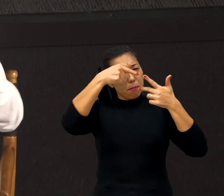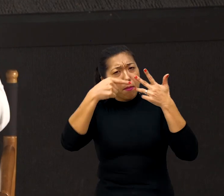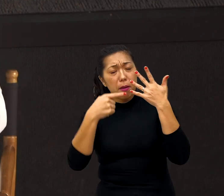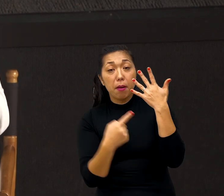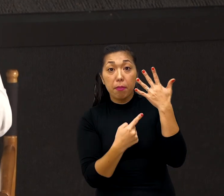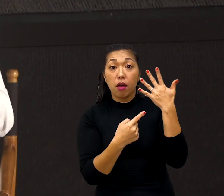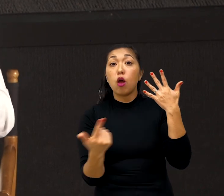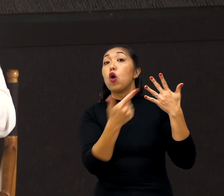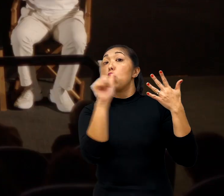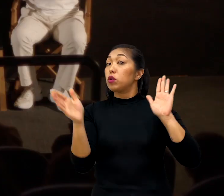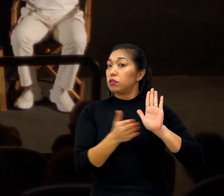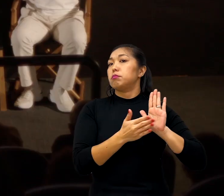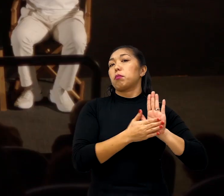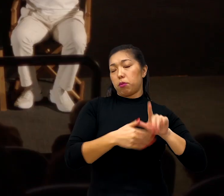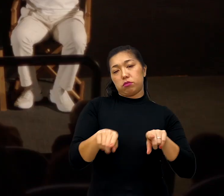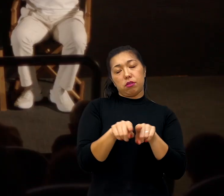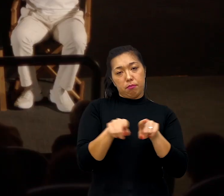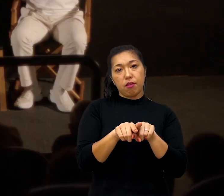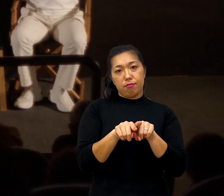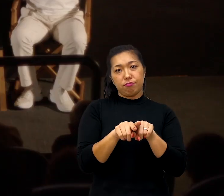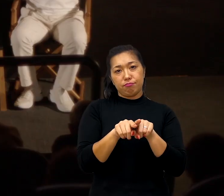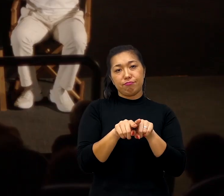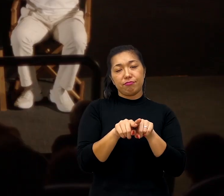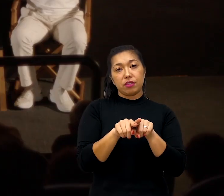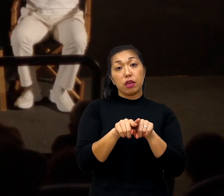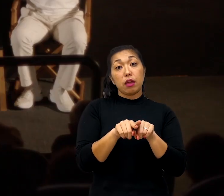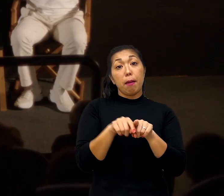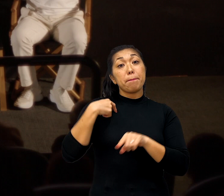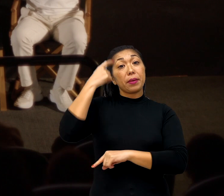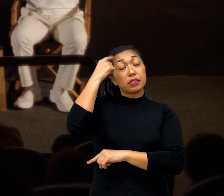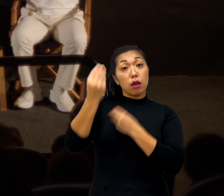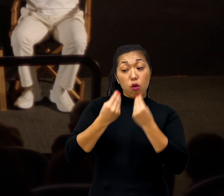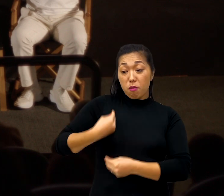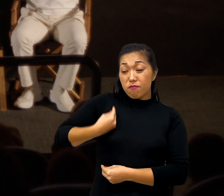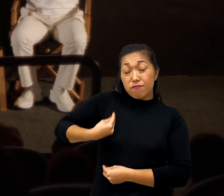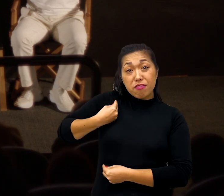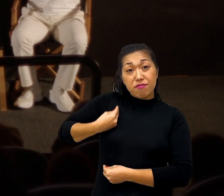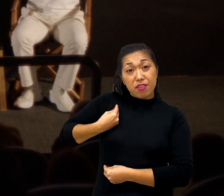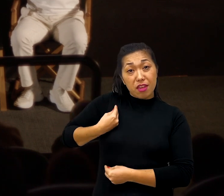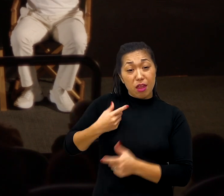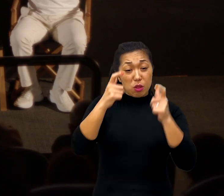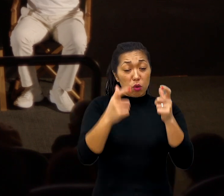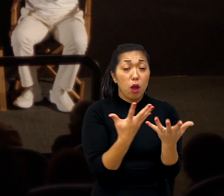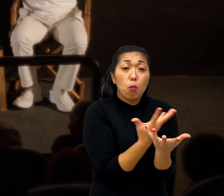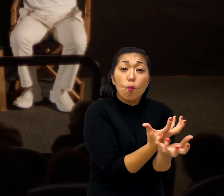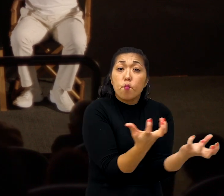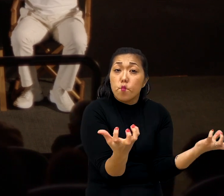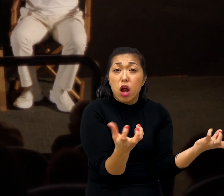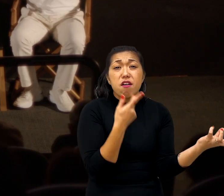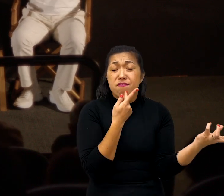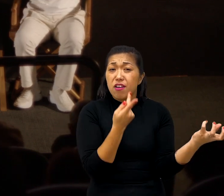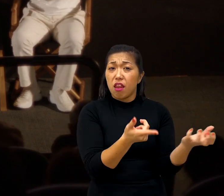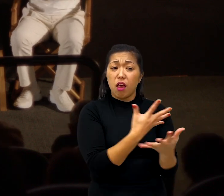planos também da luta. Estava olhando o quanto viver no semiárido também... É fácil falar